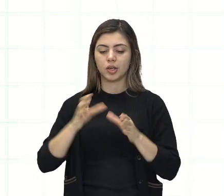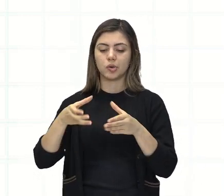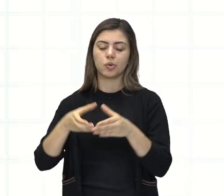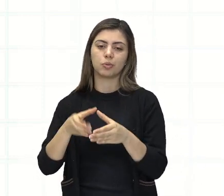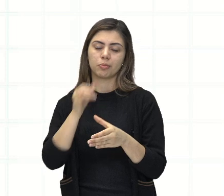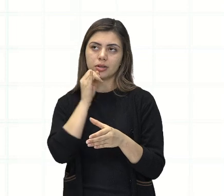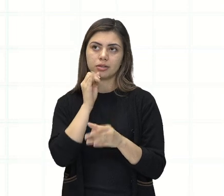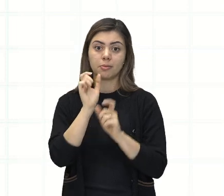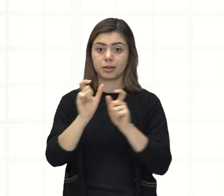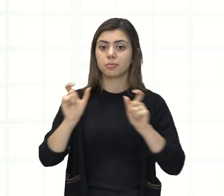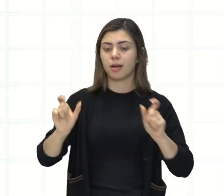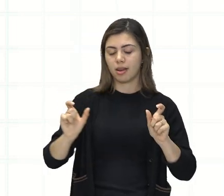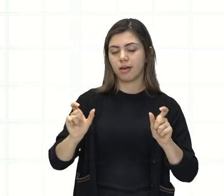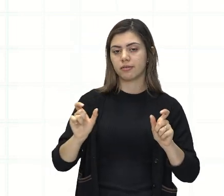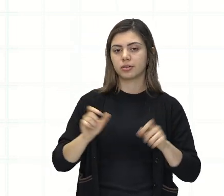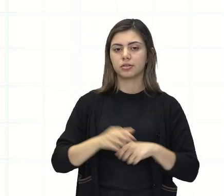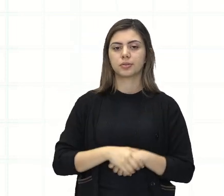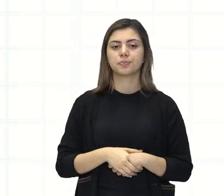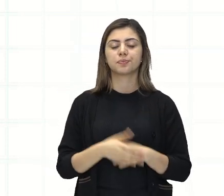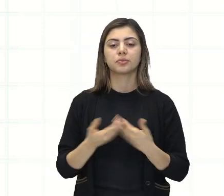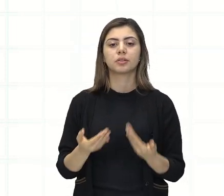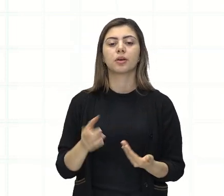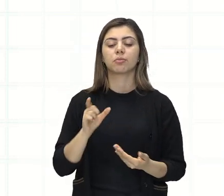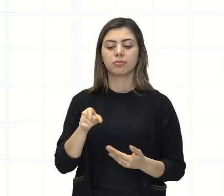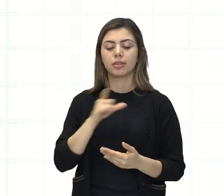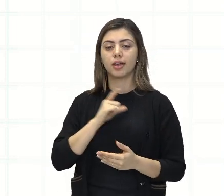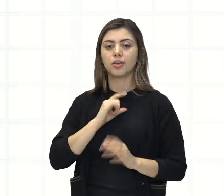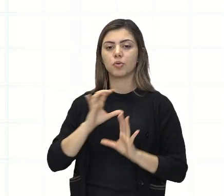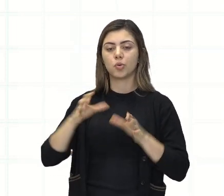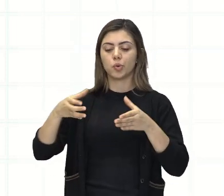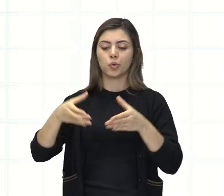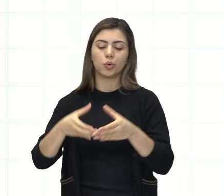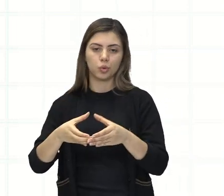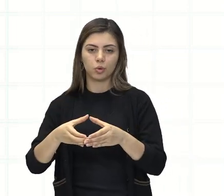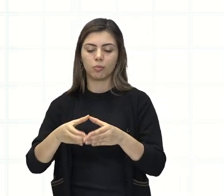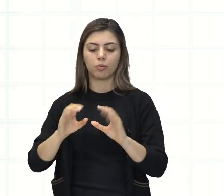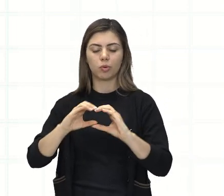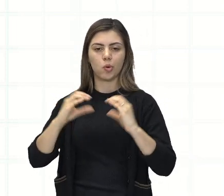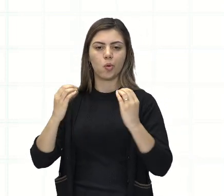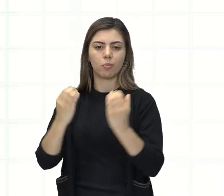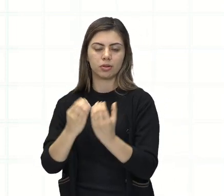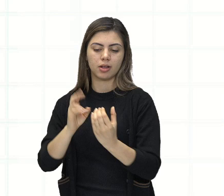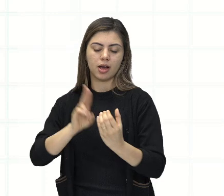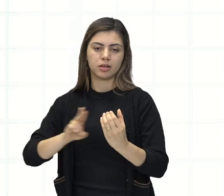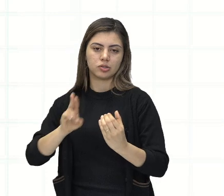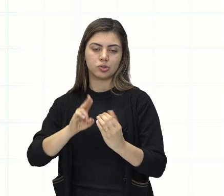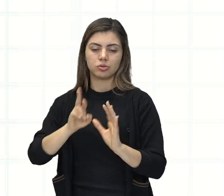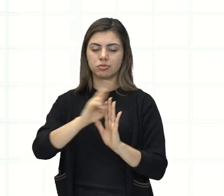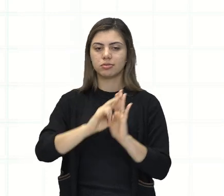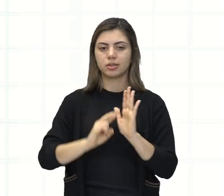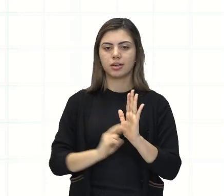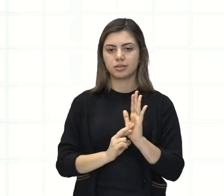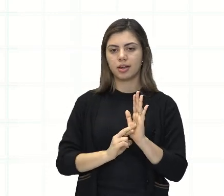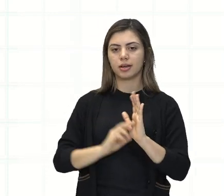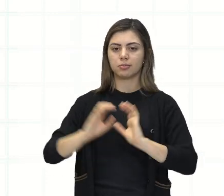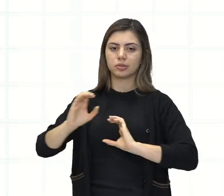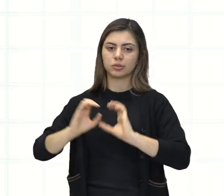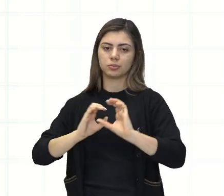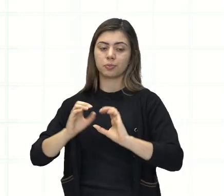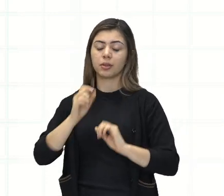palavras, né? Usados pelos membros de uma mesma comunidade. Então, nós temos a nossa